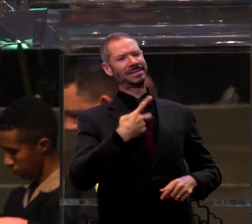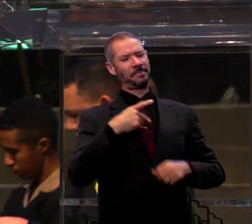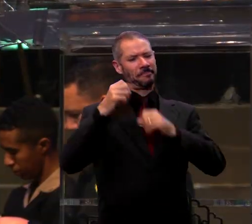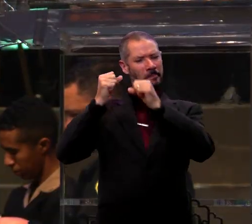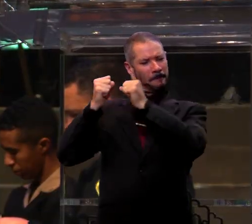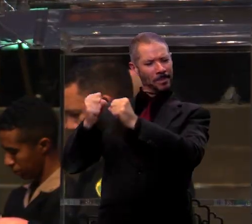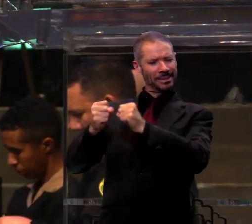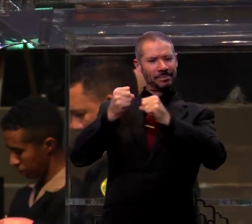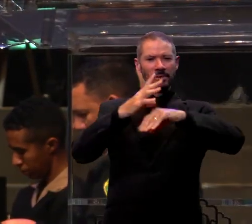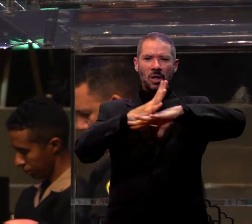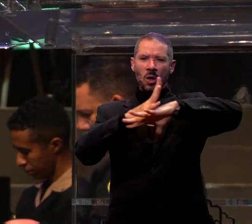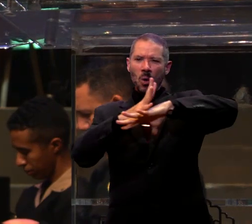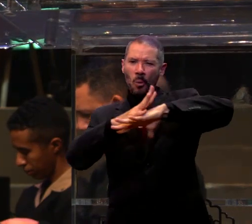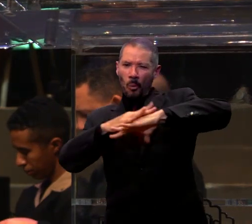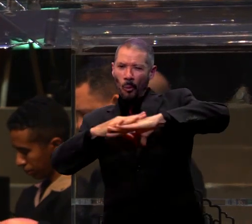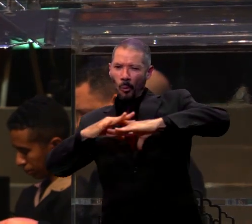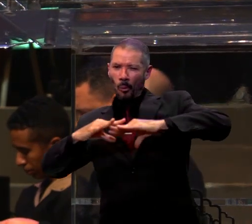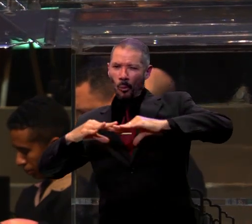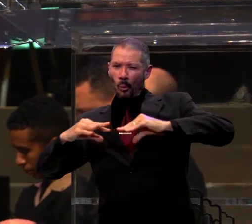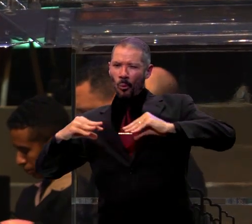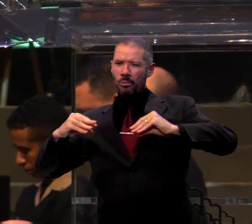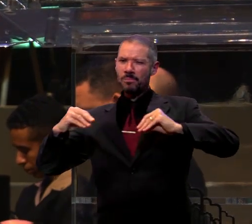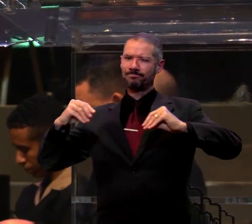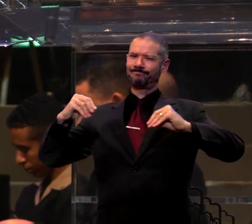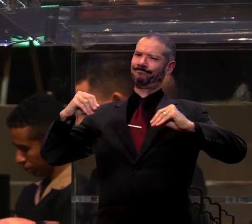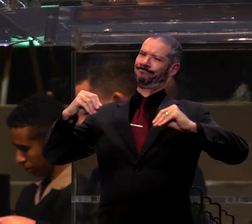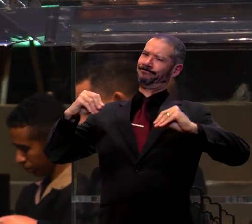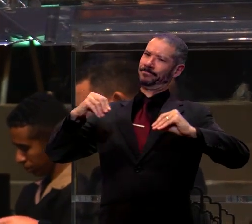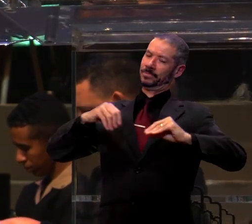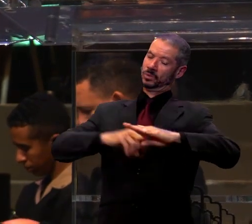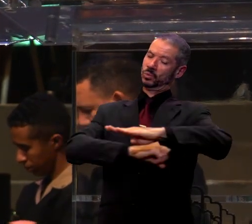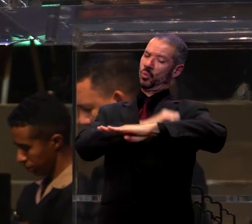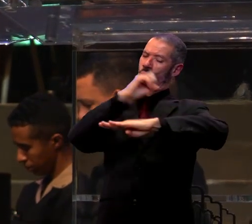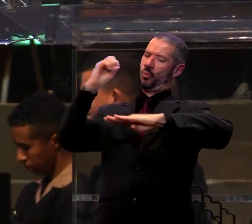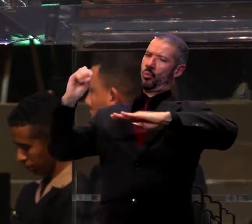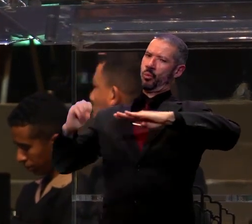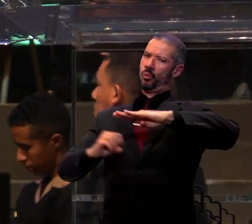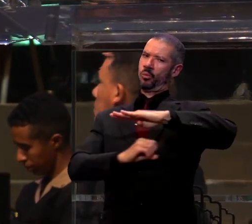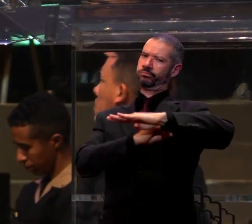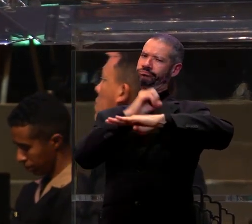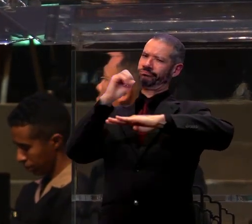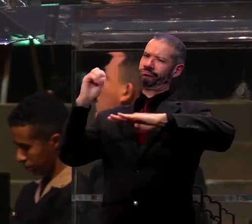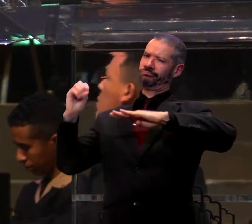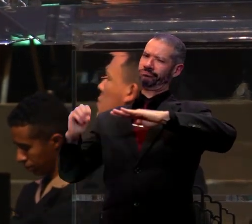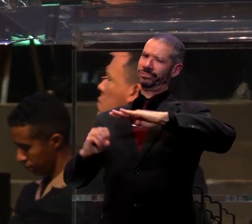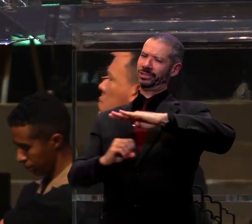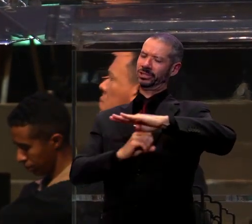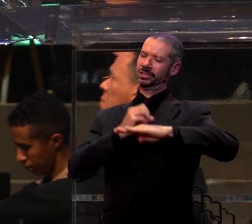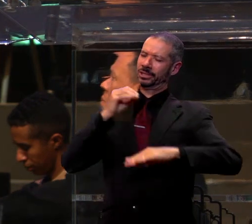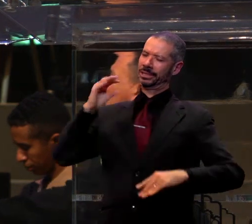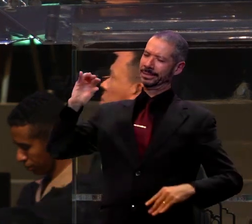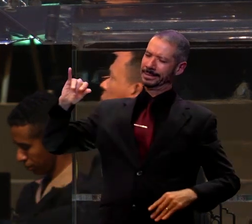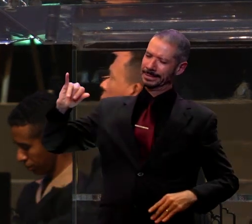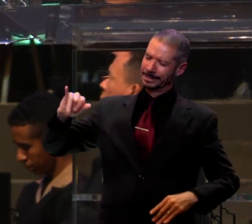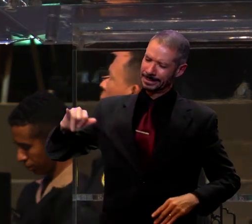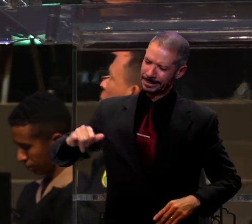podemos curar as feridas. Todos os dias você vai ter essa